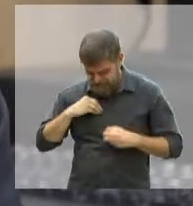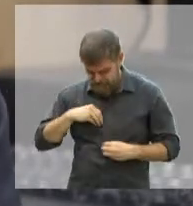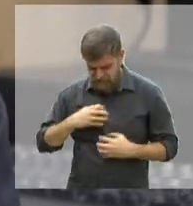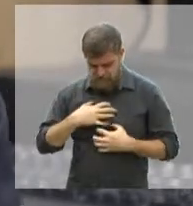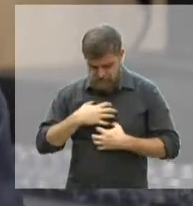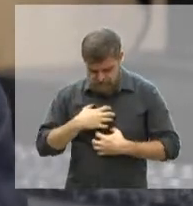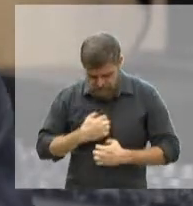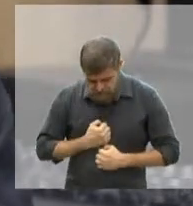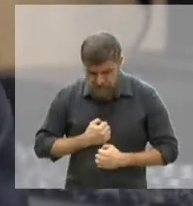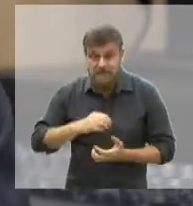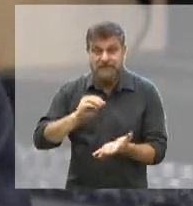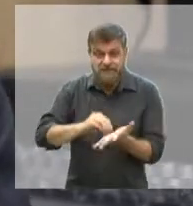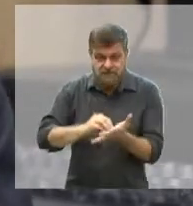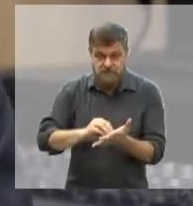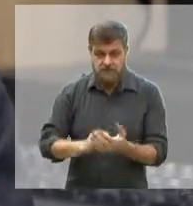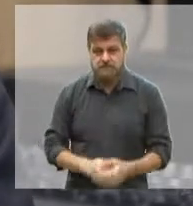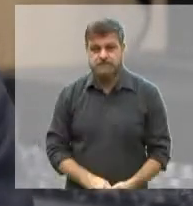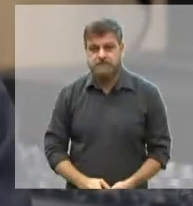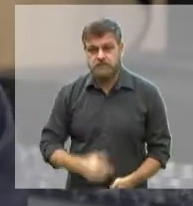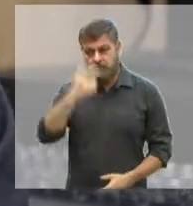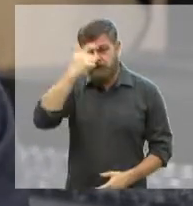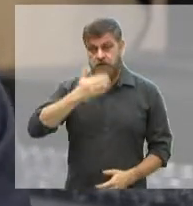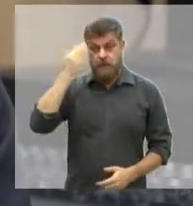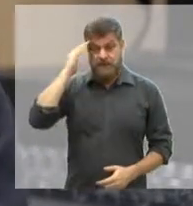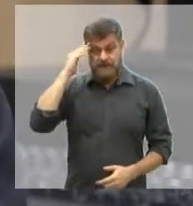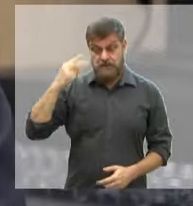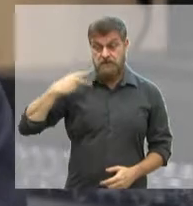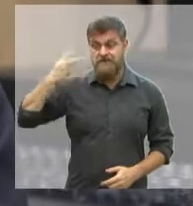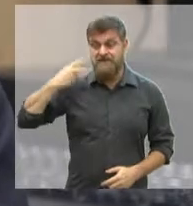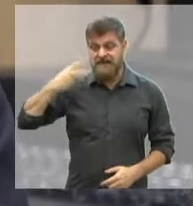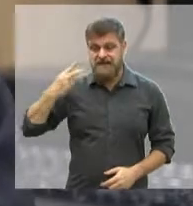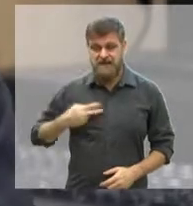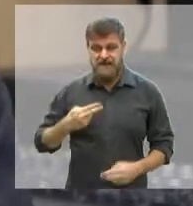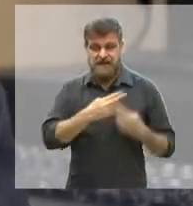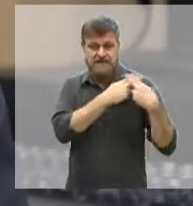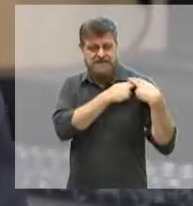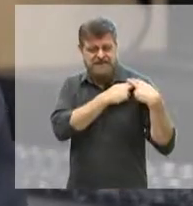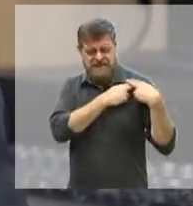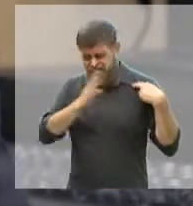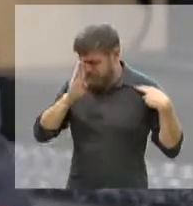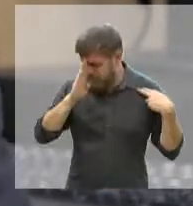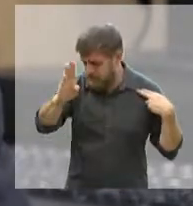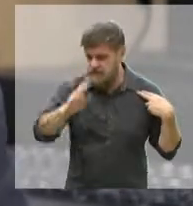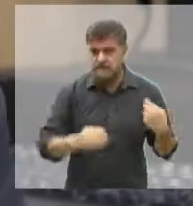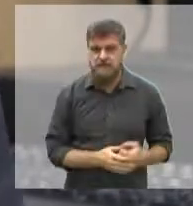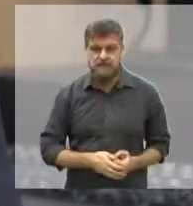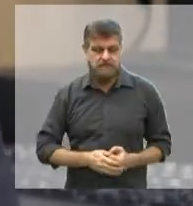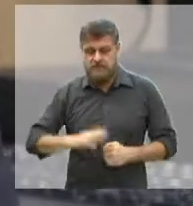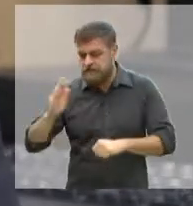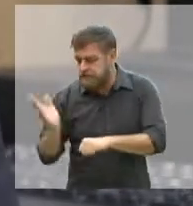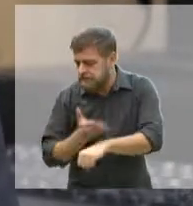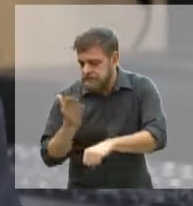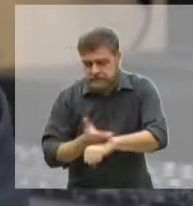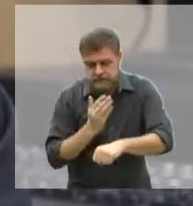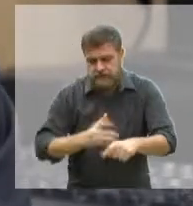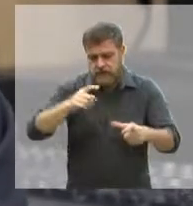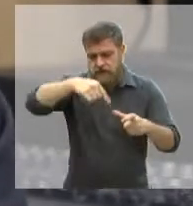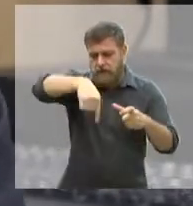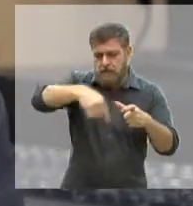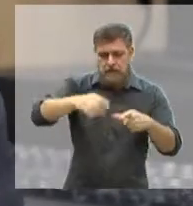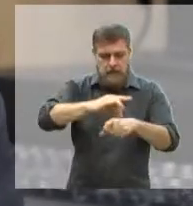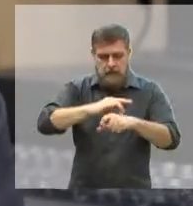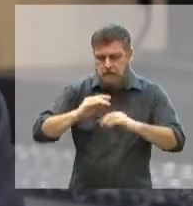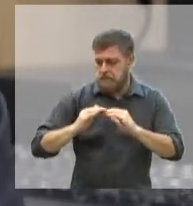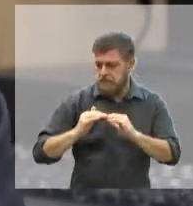No meu entendimento, uma das principais atribuições de um vereador não é a gente mandar cortar mato, tapar buraco na